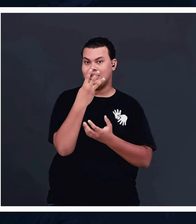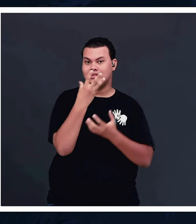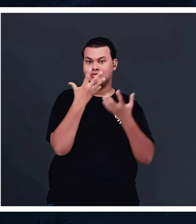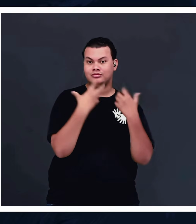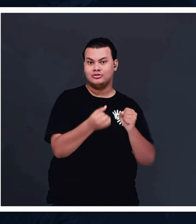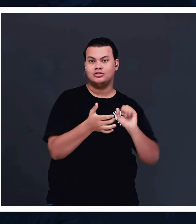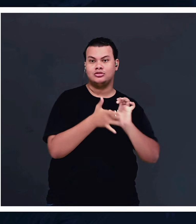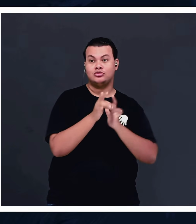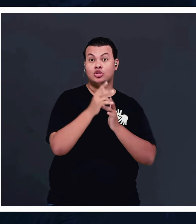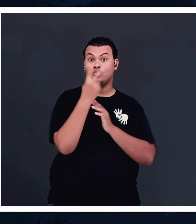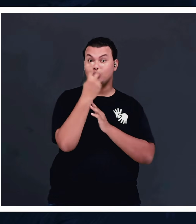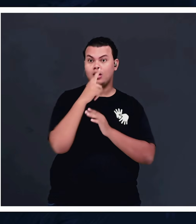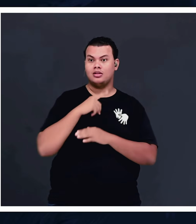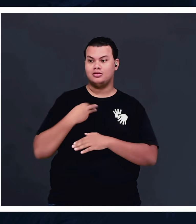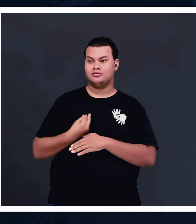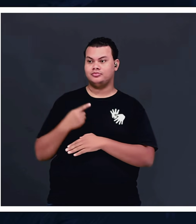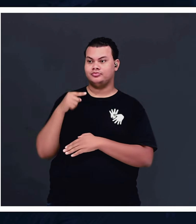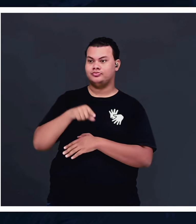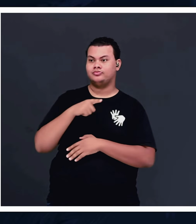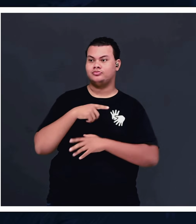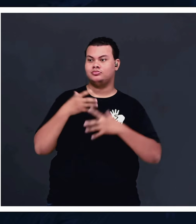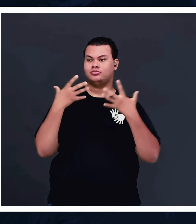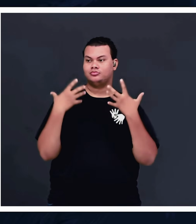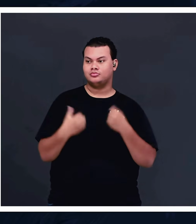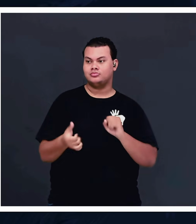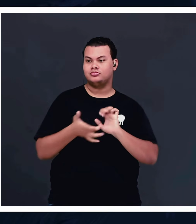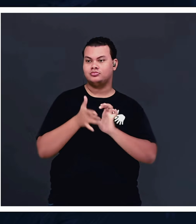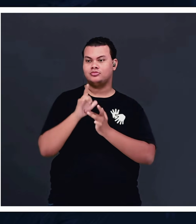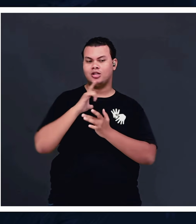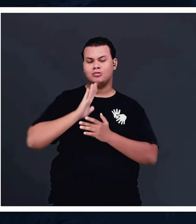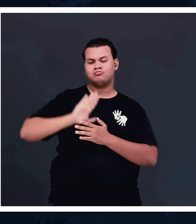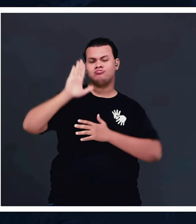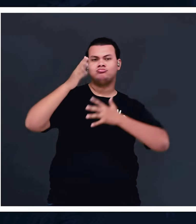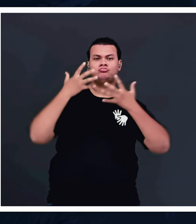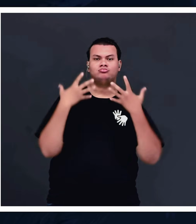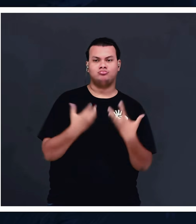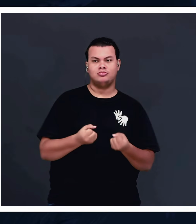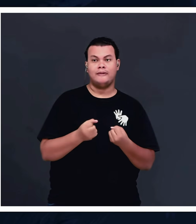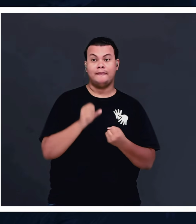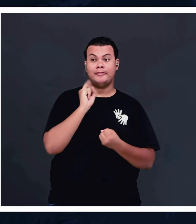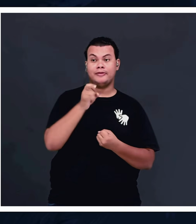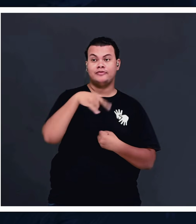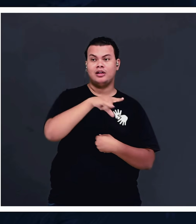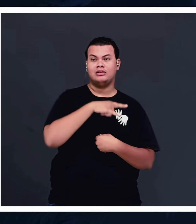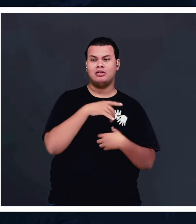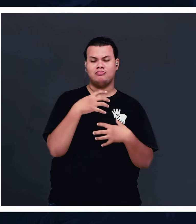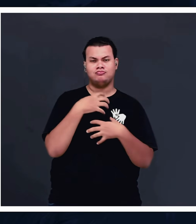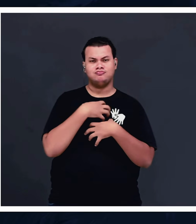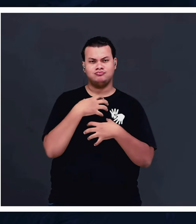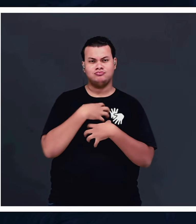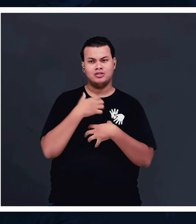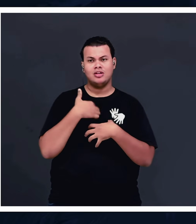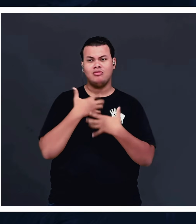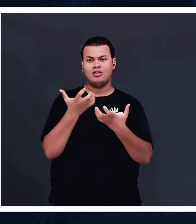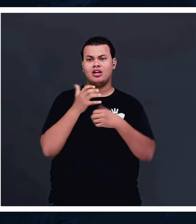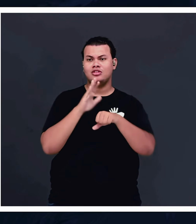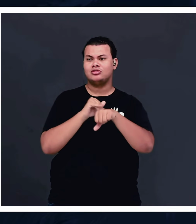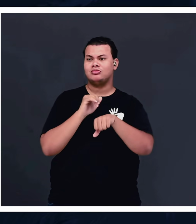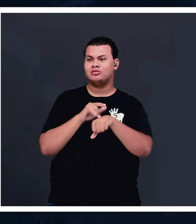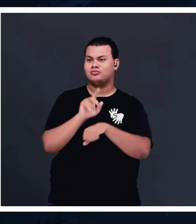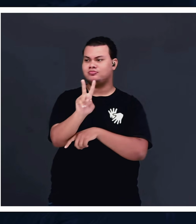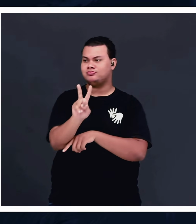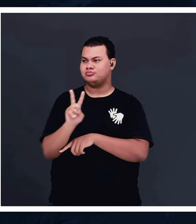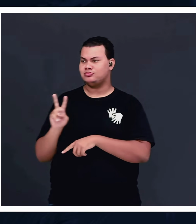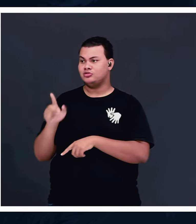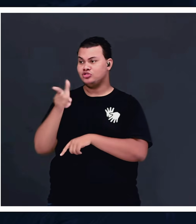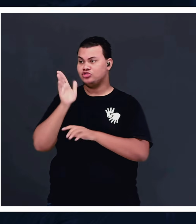2 estão aqui, e aceitaram Jesus como Senhor e Salvador. Se vocês se sentirem à vontade, eu gostaria de chamá-los aqui na frente.